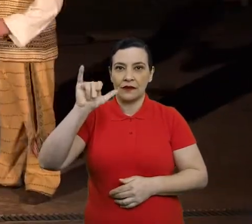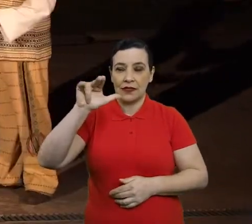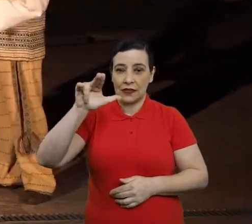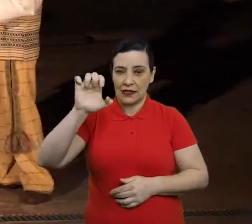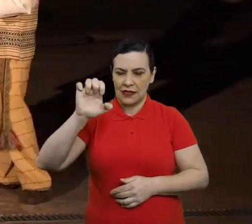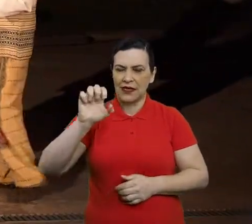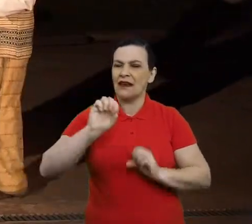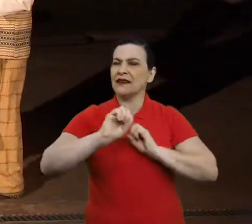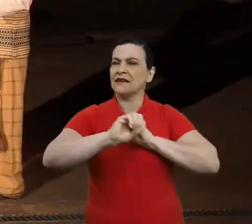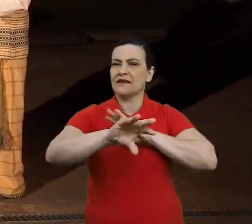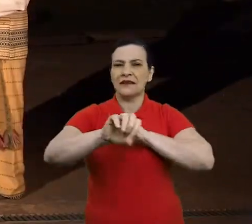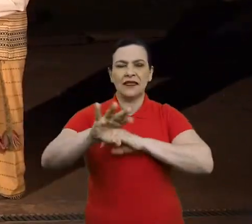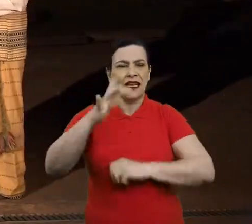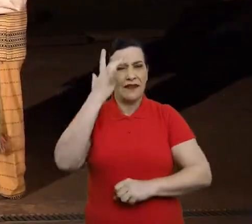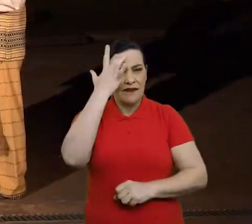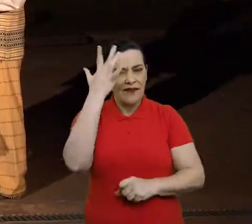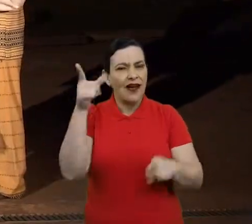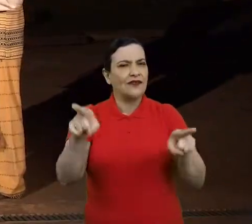são bem simples também.